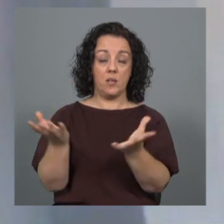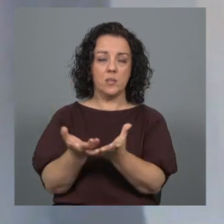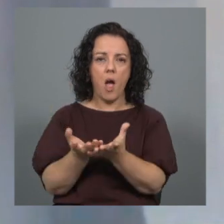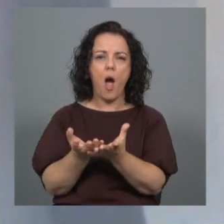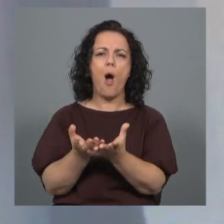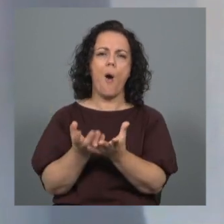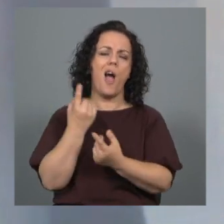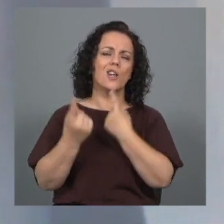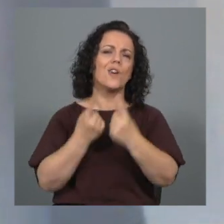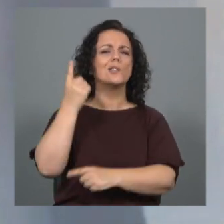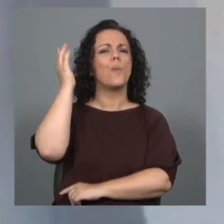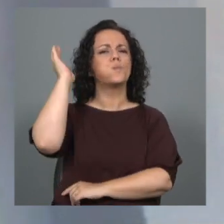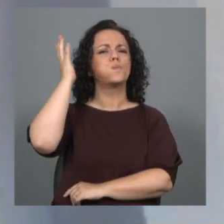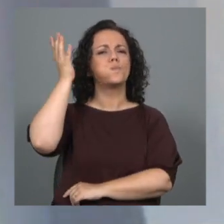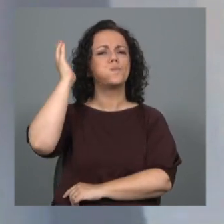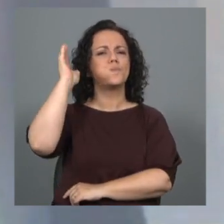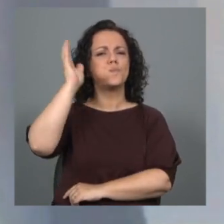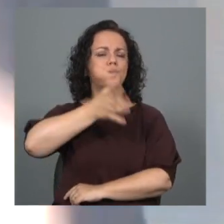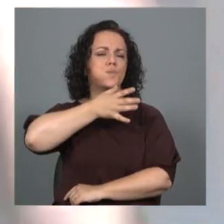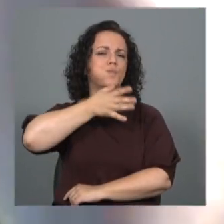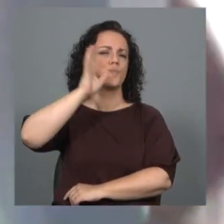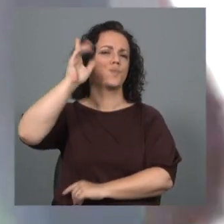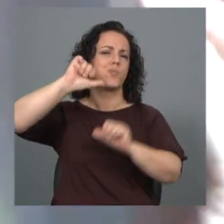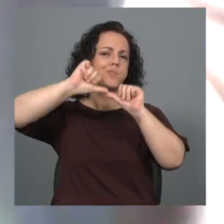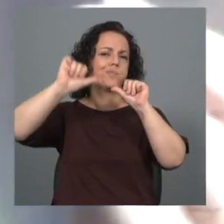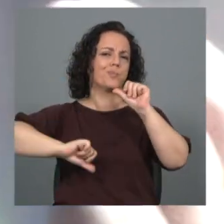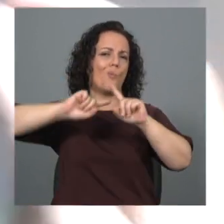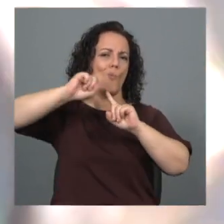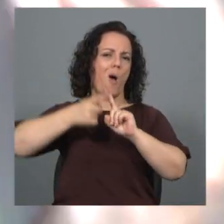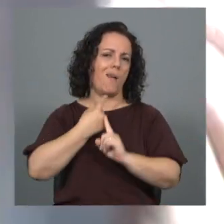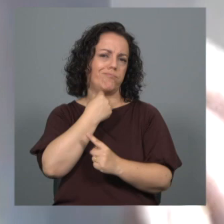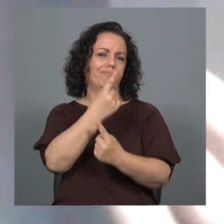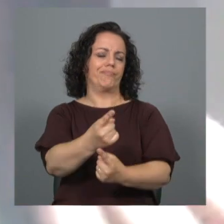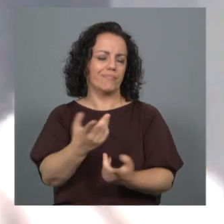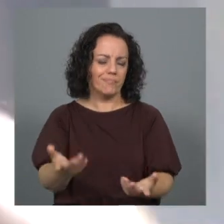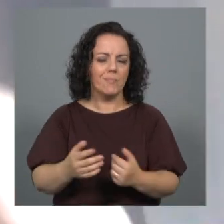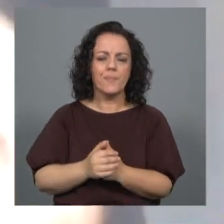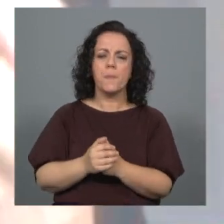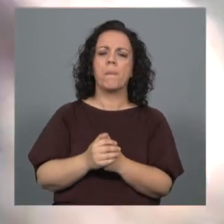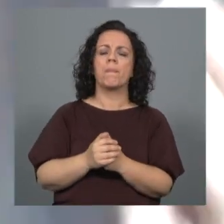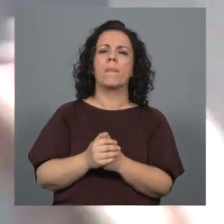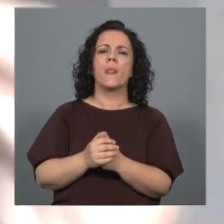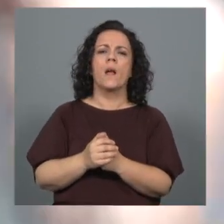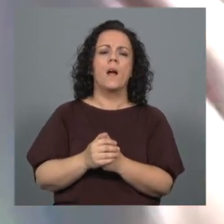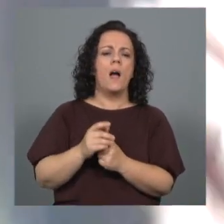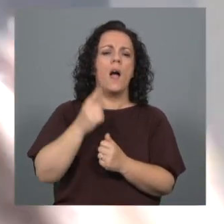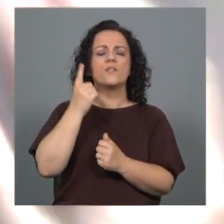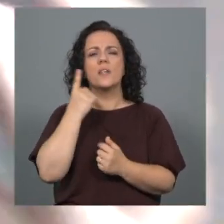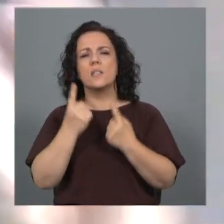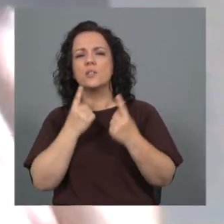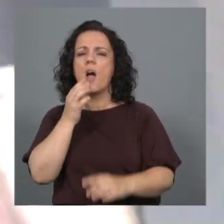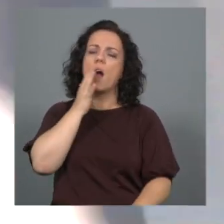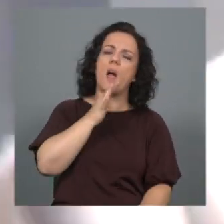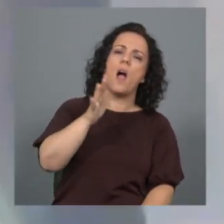nas palestras ao longo do ano? Quantas vezes é que há celebração de cânticos, adoração